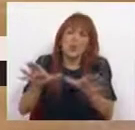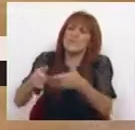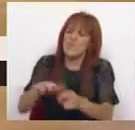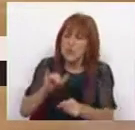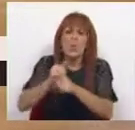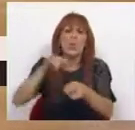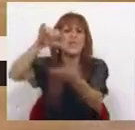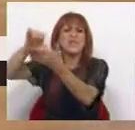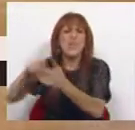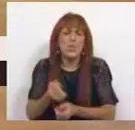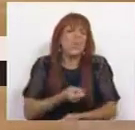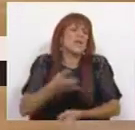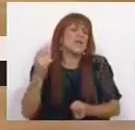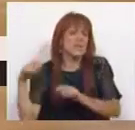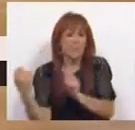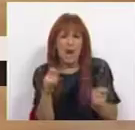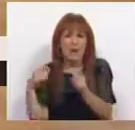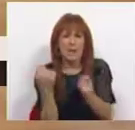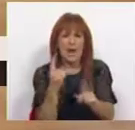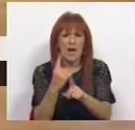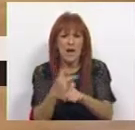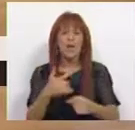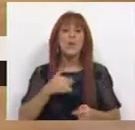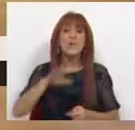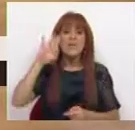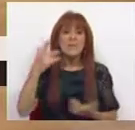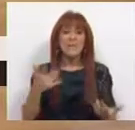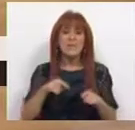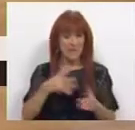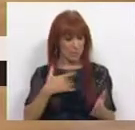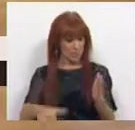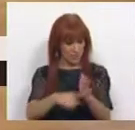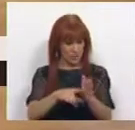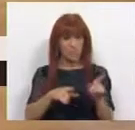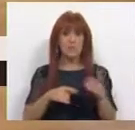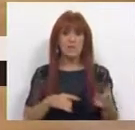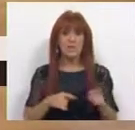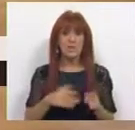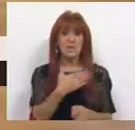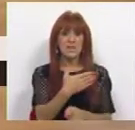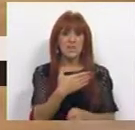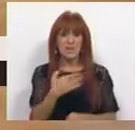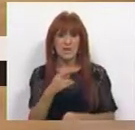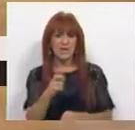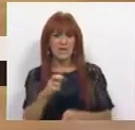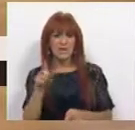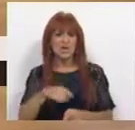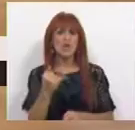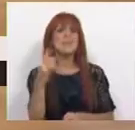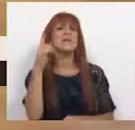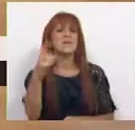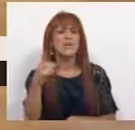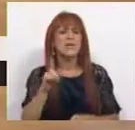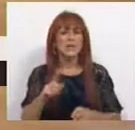comissões e noutras sedes? Quantas? E eu gostava de saber, desde do Decreto-Lei de 163 de